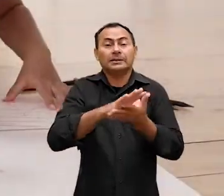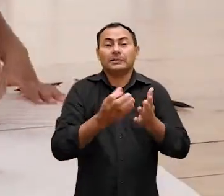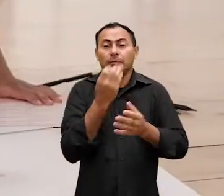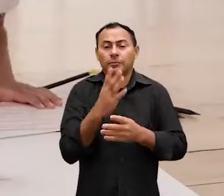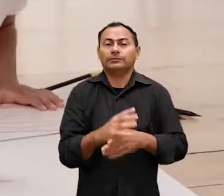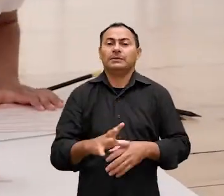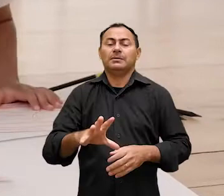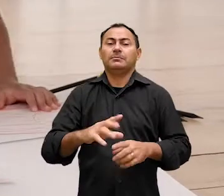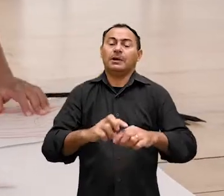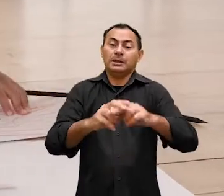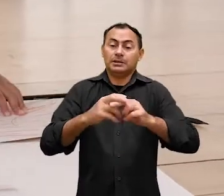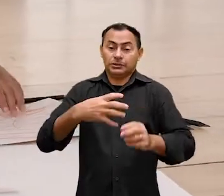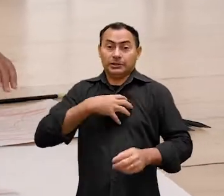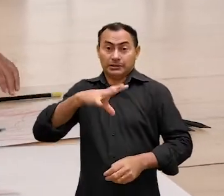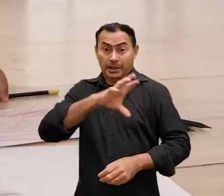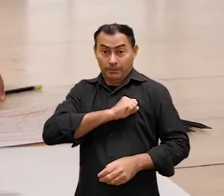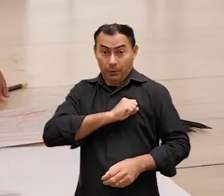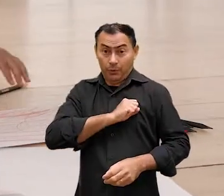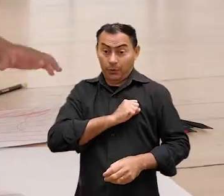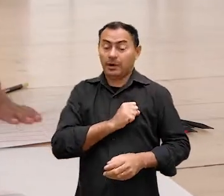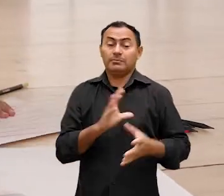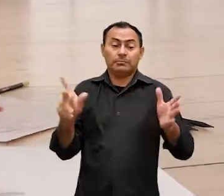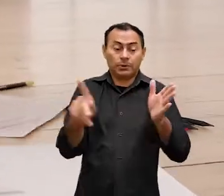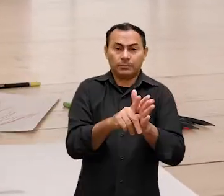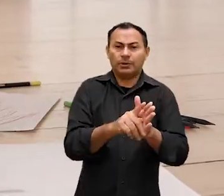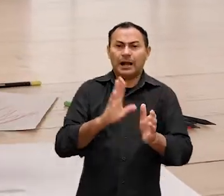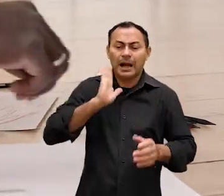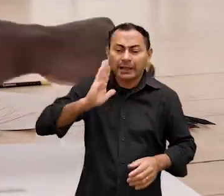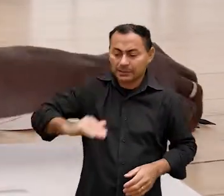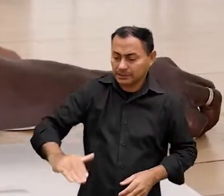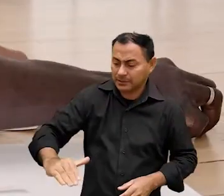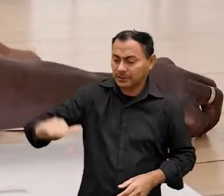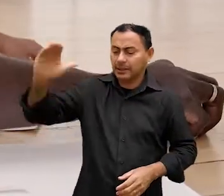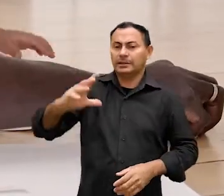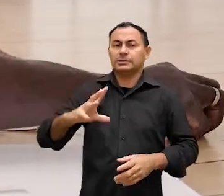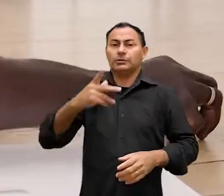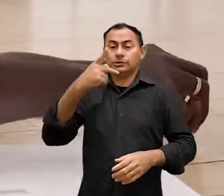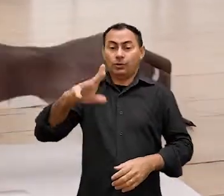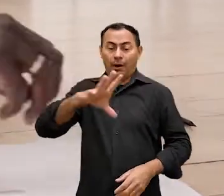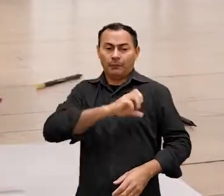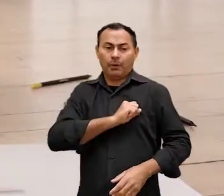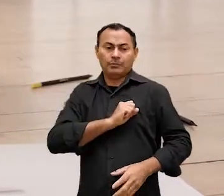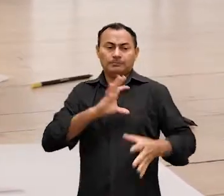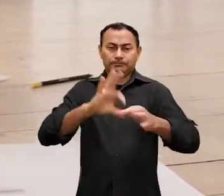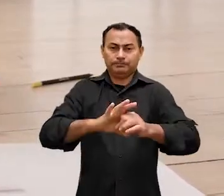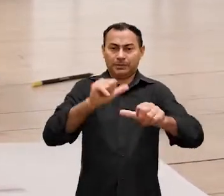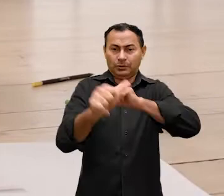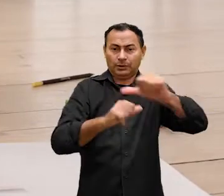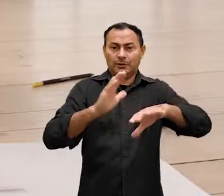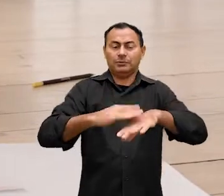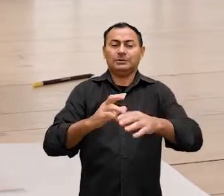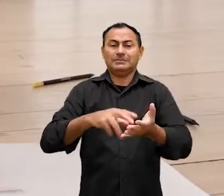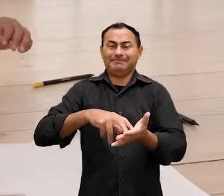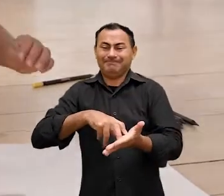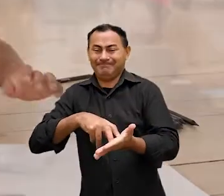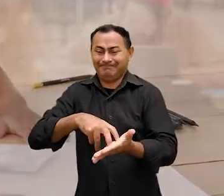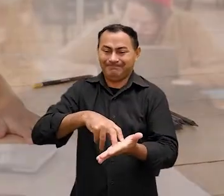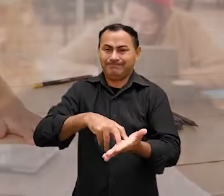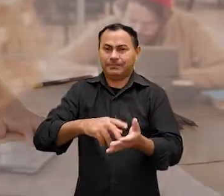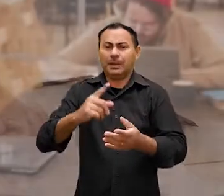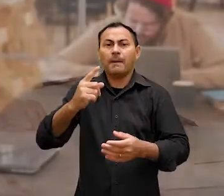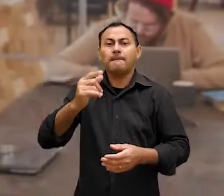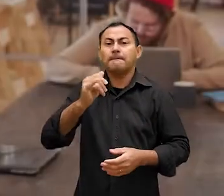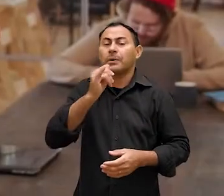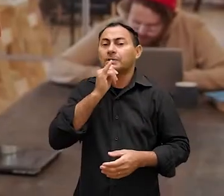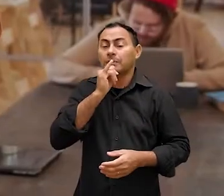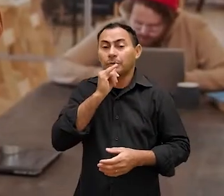é condicional. Se uma criança cresce achando que o seu amor é condicional, pode tornar-se muito insegura. Vamos supor que